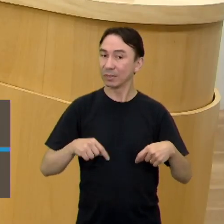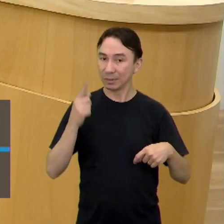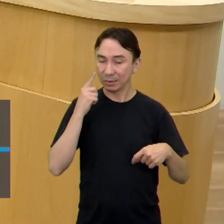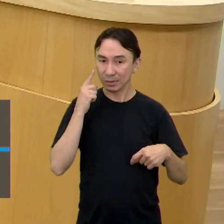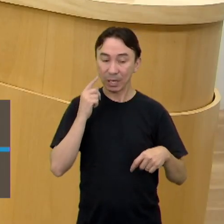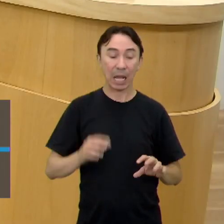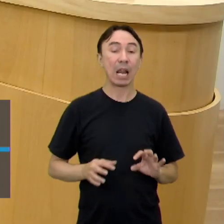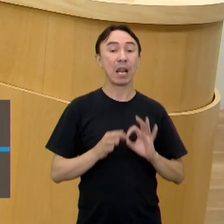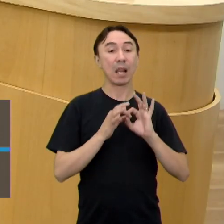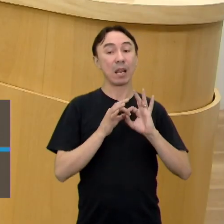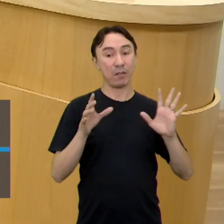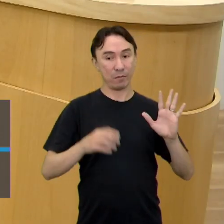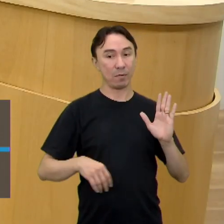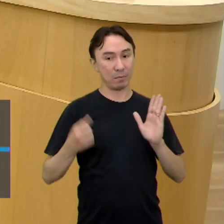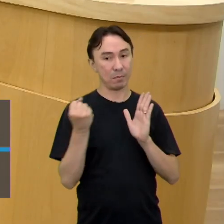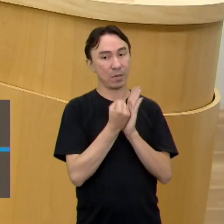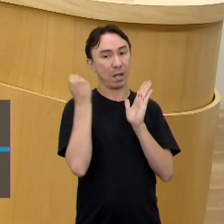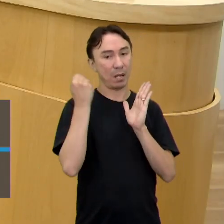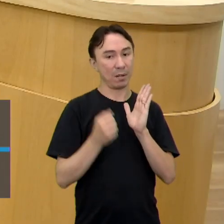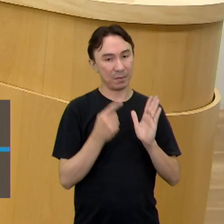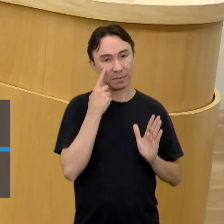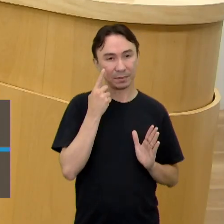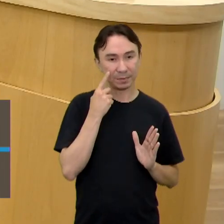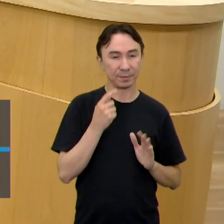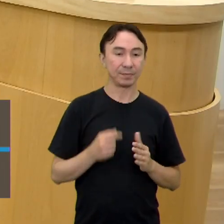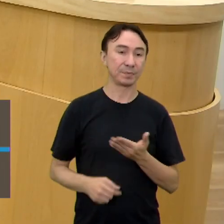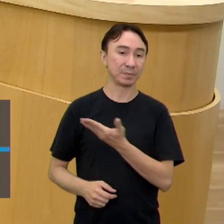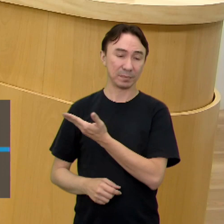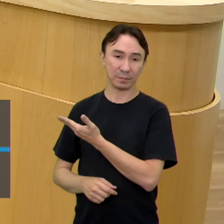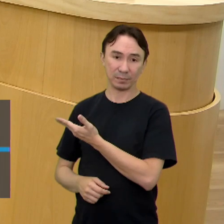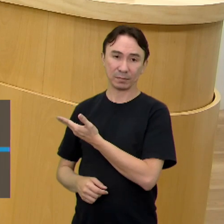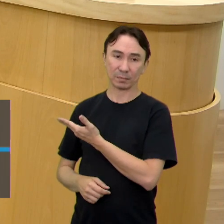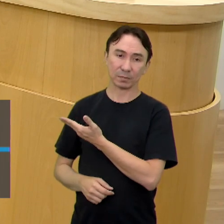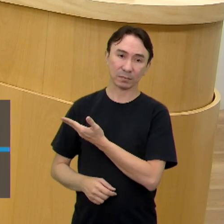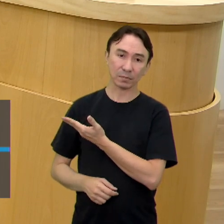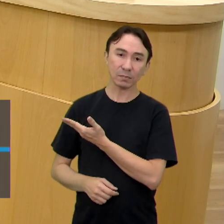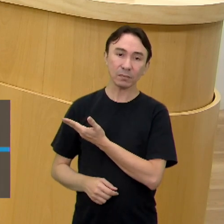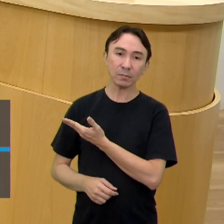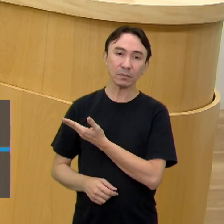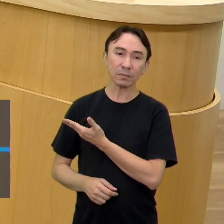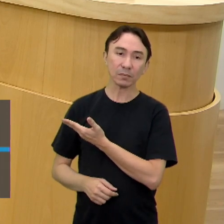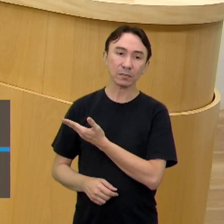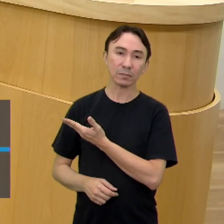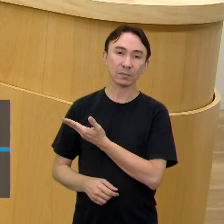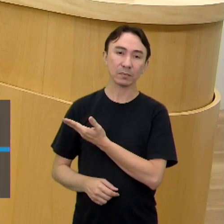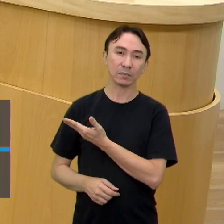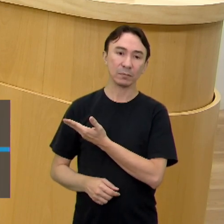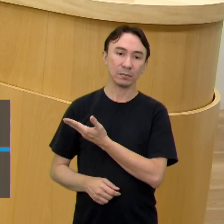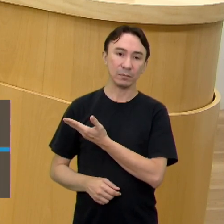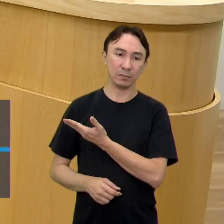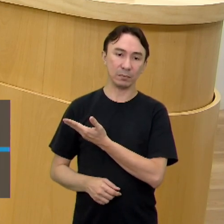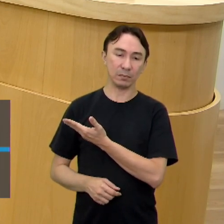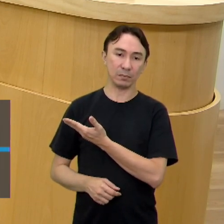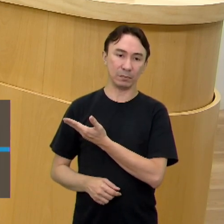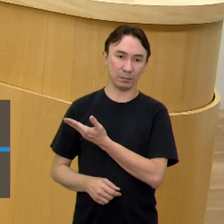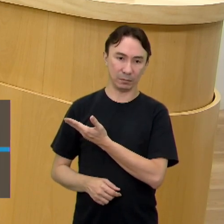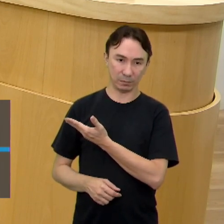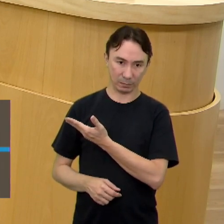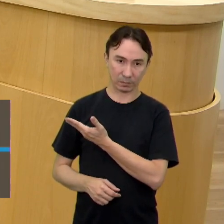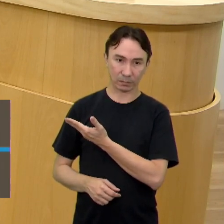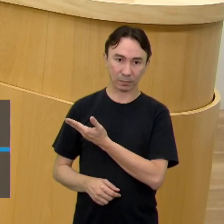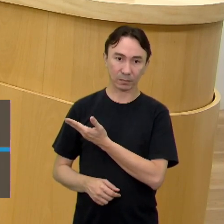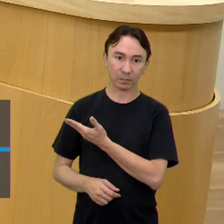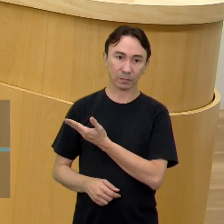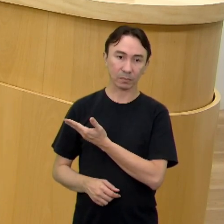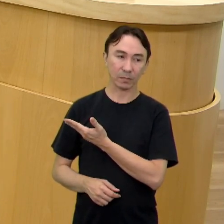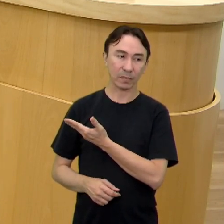utilizar aqui o nomezinho, deixa eu ver aqui, acho que ó. Aqui, ó, vou escrever aqui, ó. Vou escrever e, para ficar bem, cara,